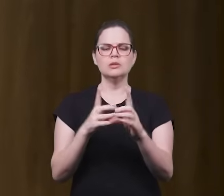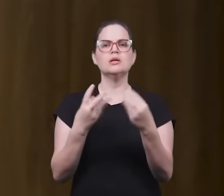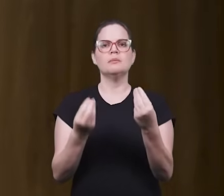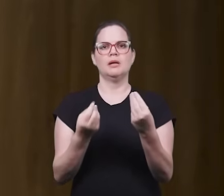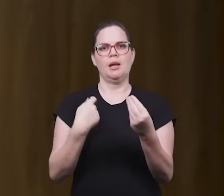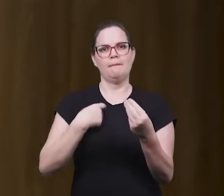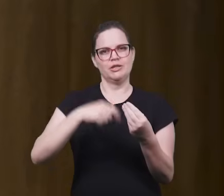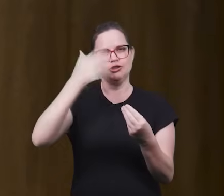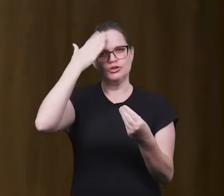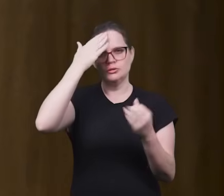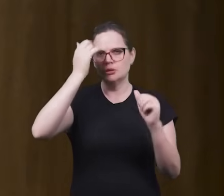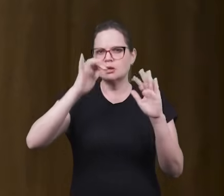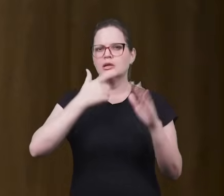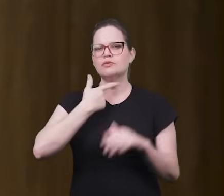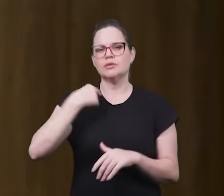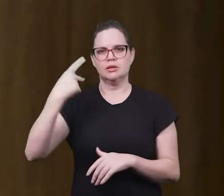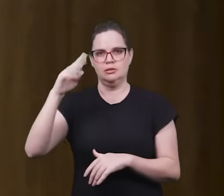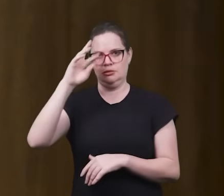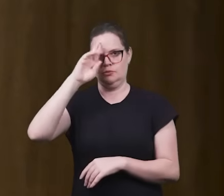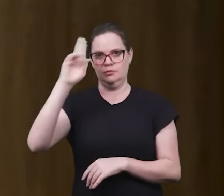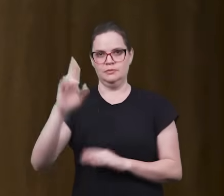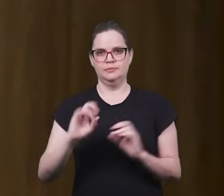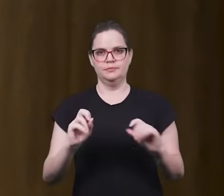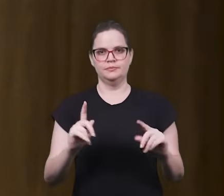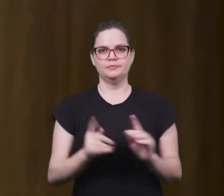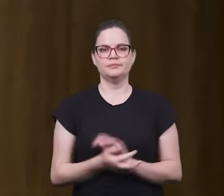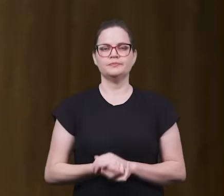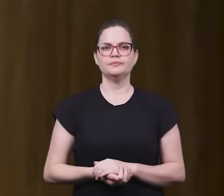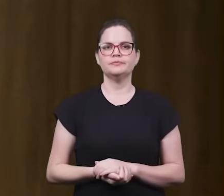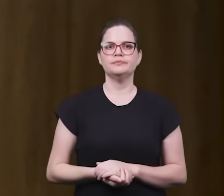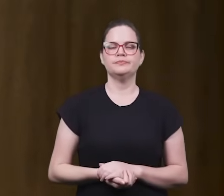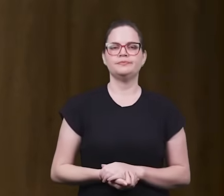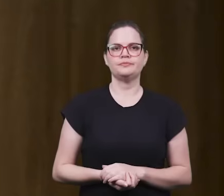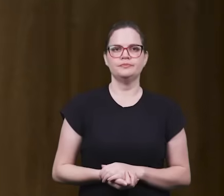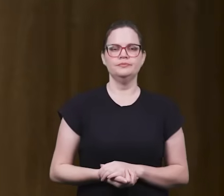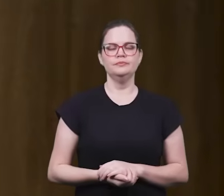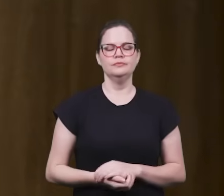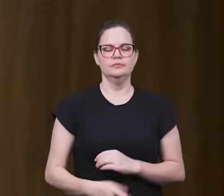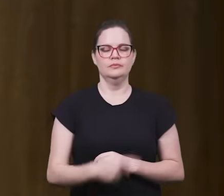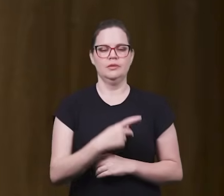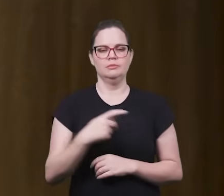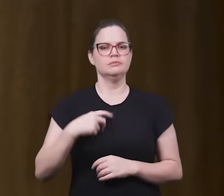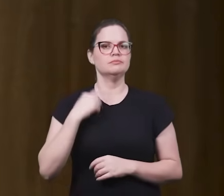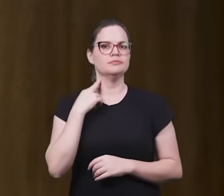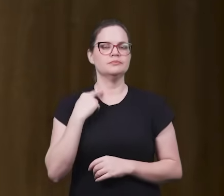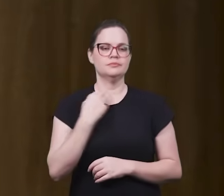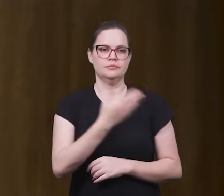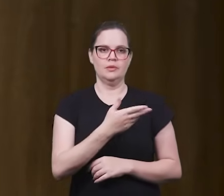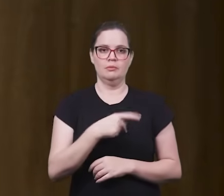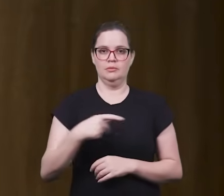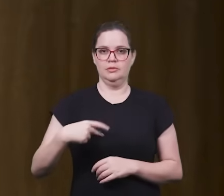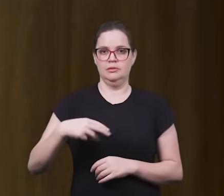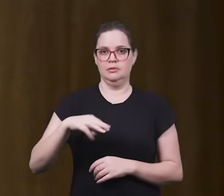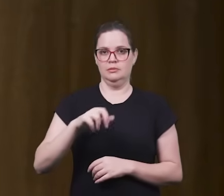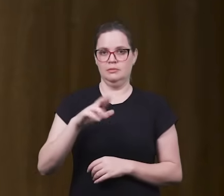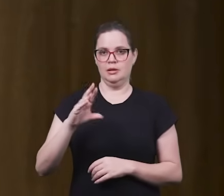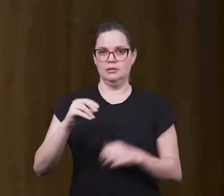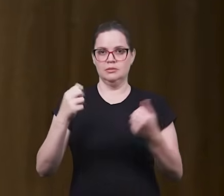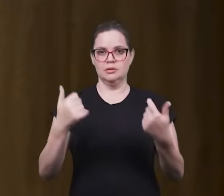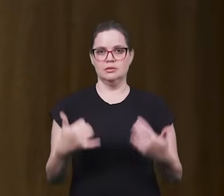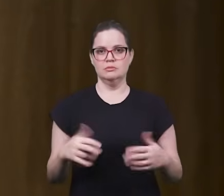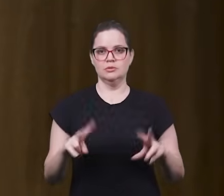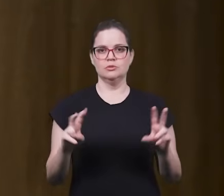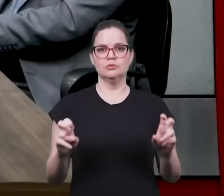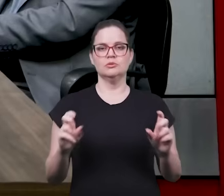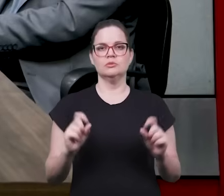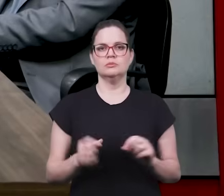colocar em ordem aquilo que é a vontade do Senhor. Pastor Ronieli, o pastor Marcos aqui comentou no sentido de,